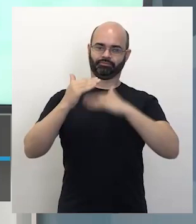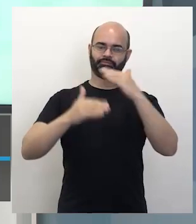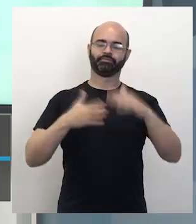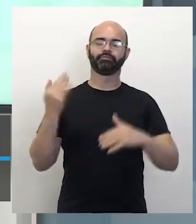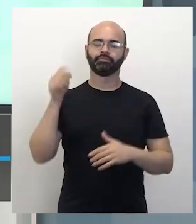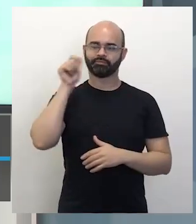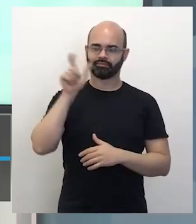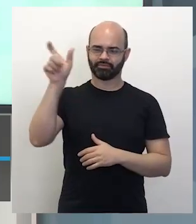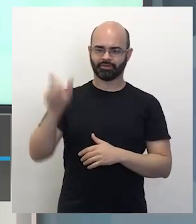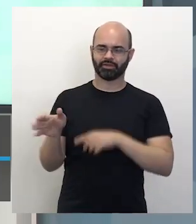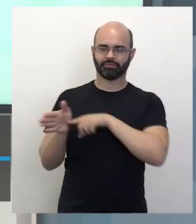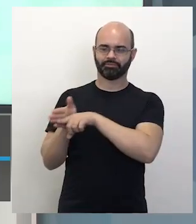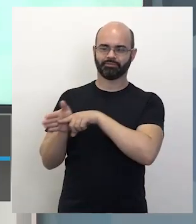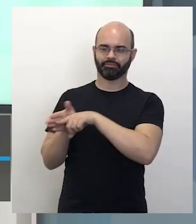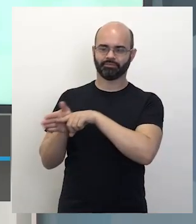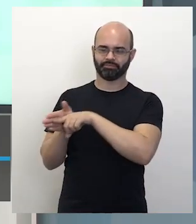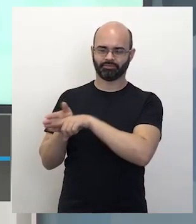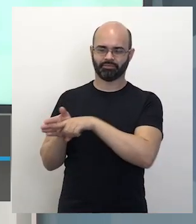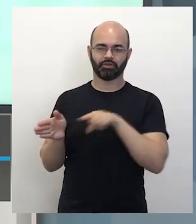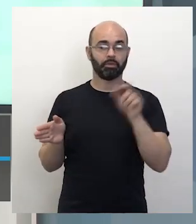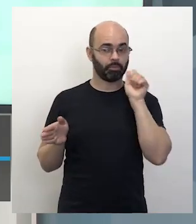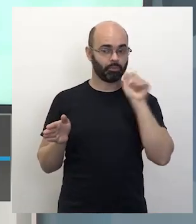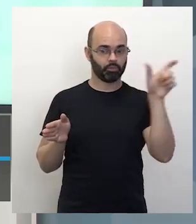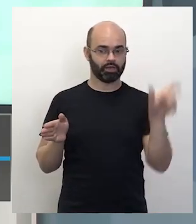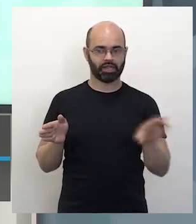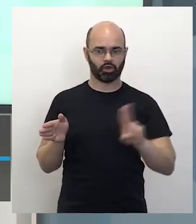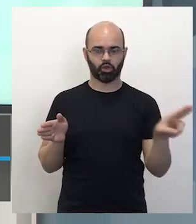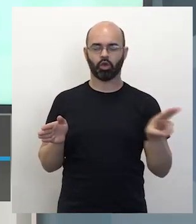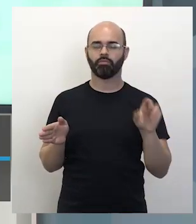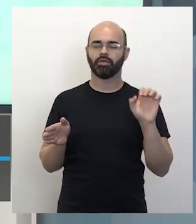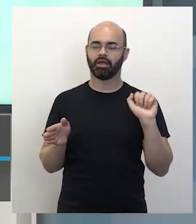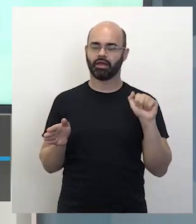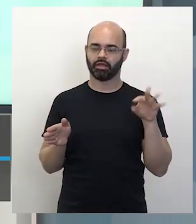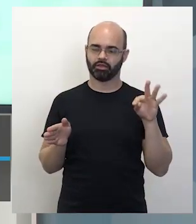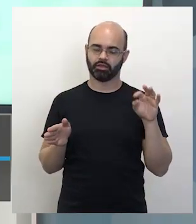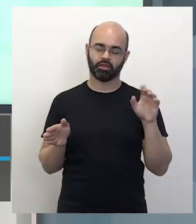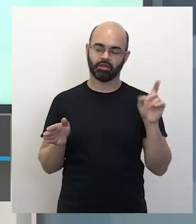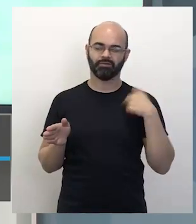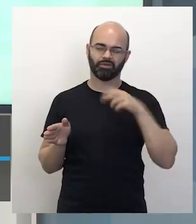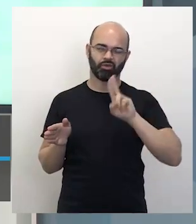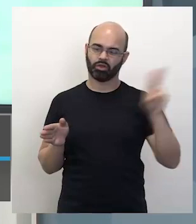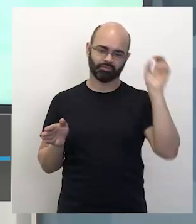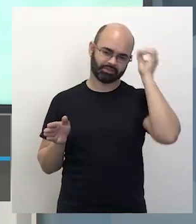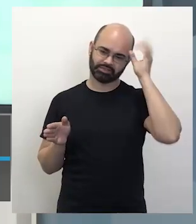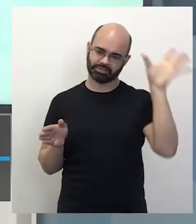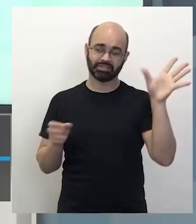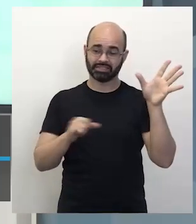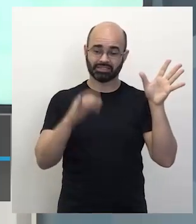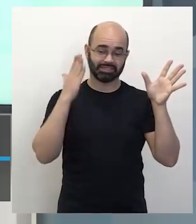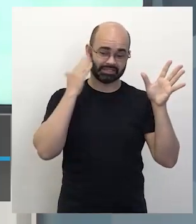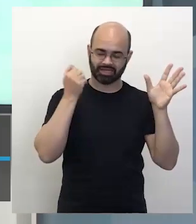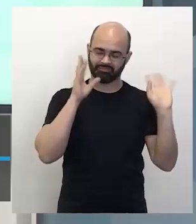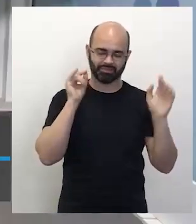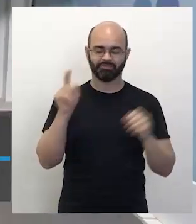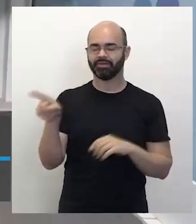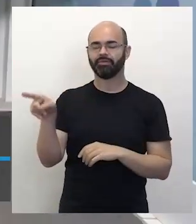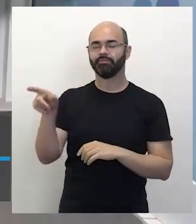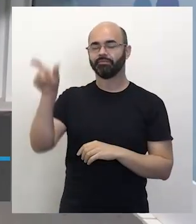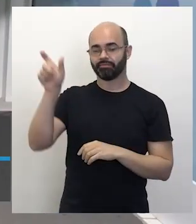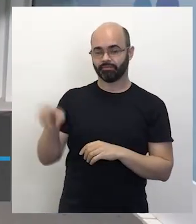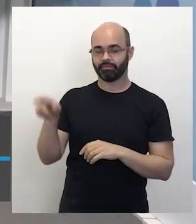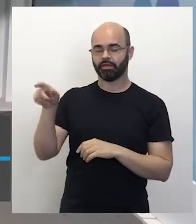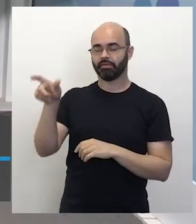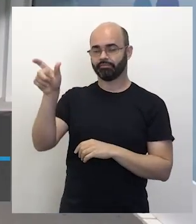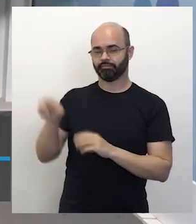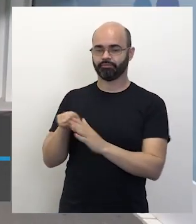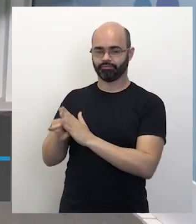antropóloga, eu esqueci o nome dela agora, se alguém souber, coloca aí no chat, porque de vez em quando tem uns brancos, gente, desculpa aí. Então,